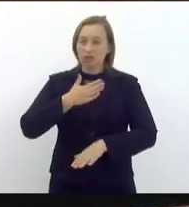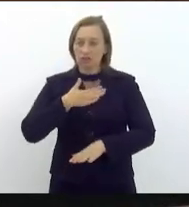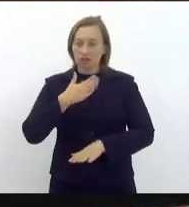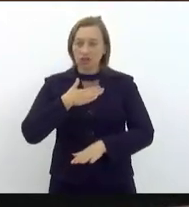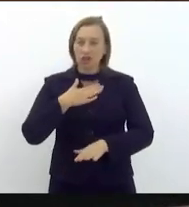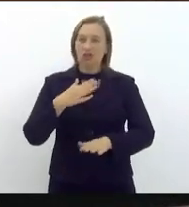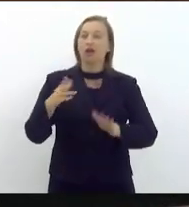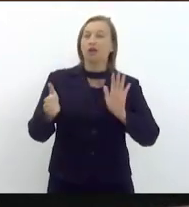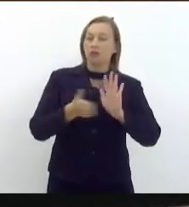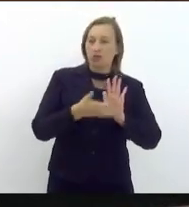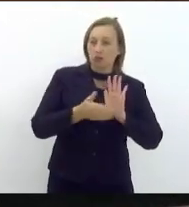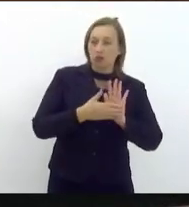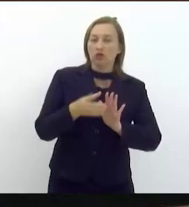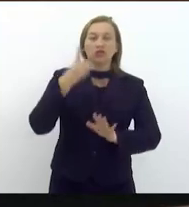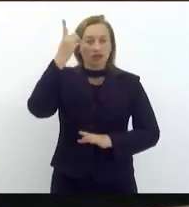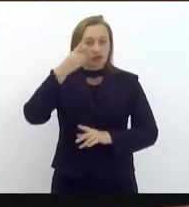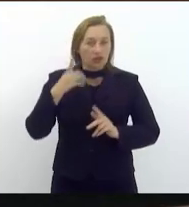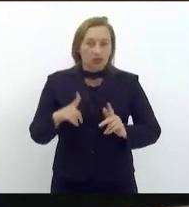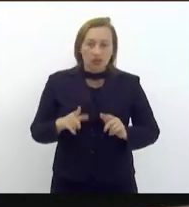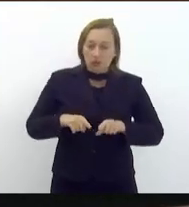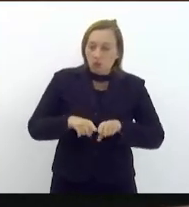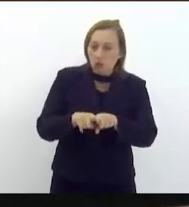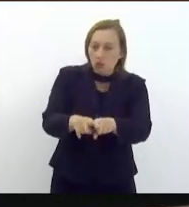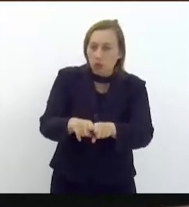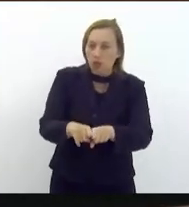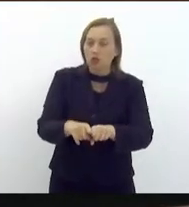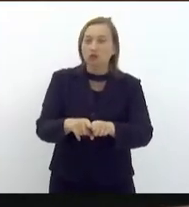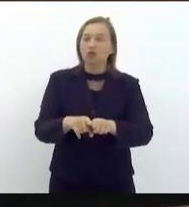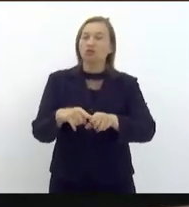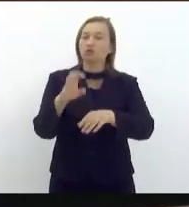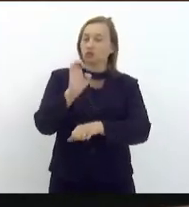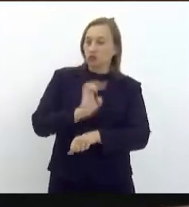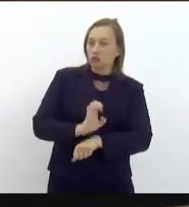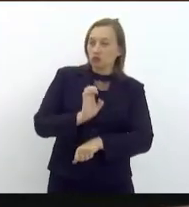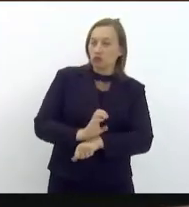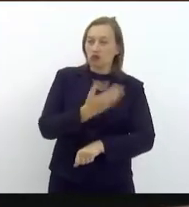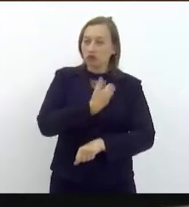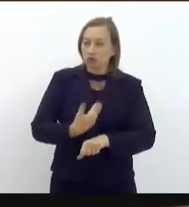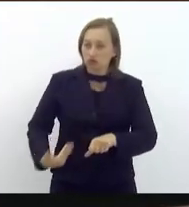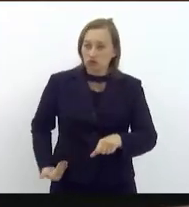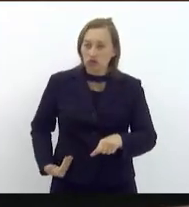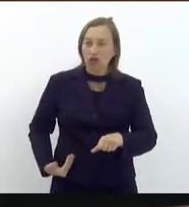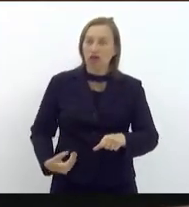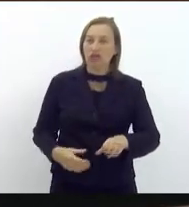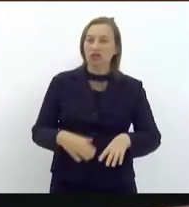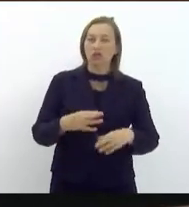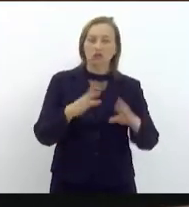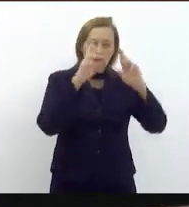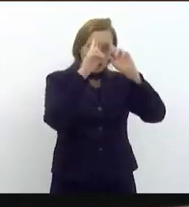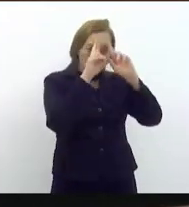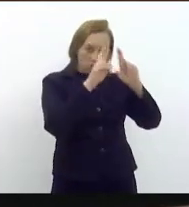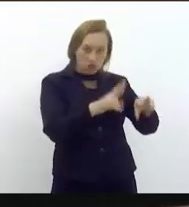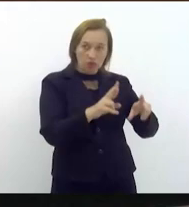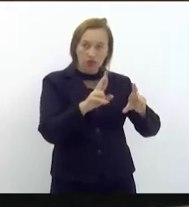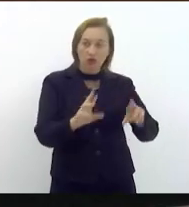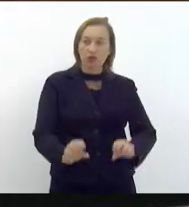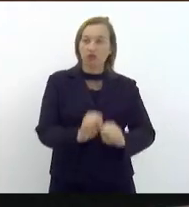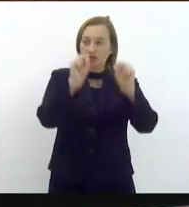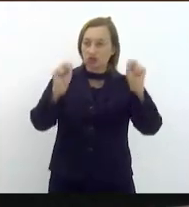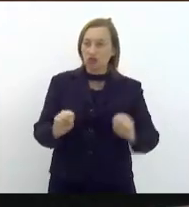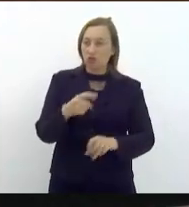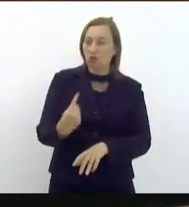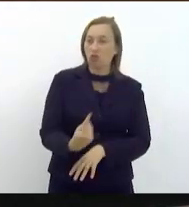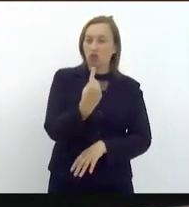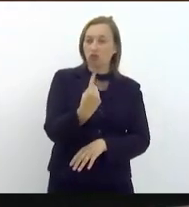vem nesse caminho de trazer o governo do estado em respeito ao sistema único de assistência social fortalecendo